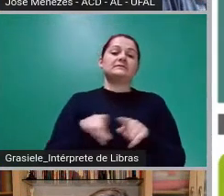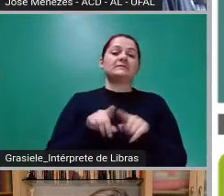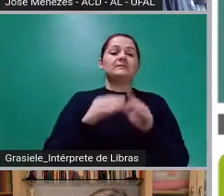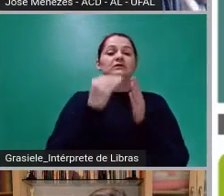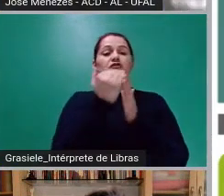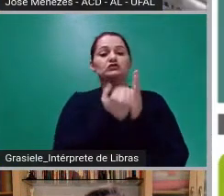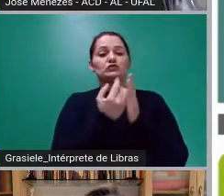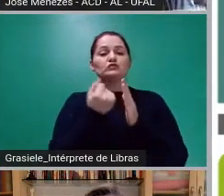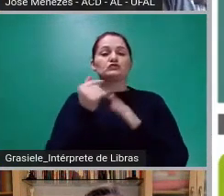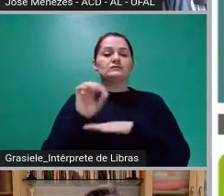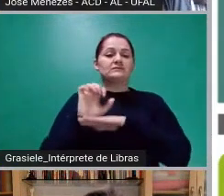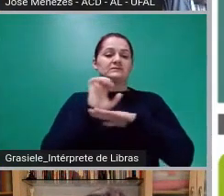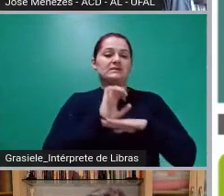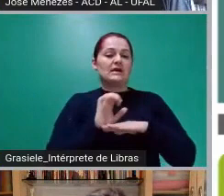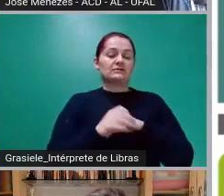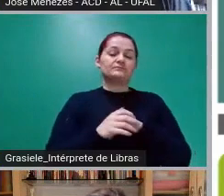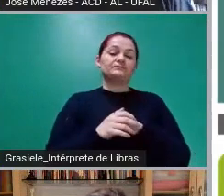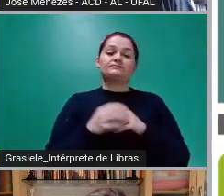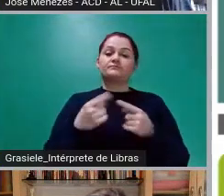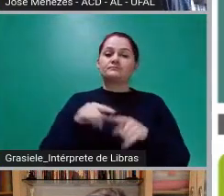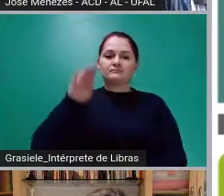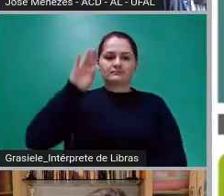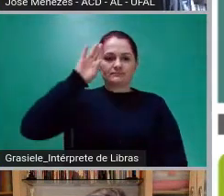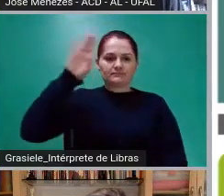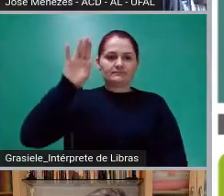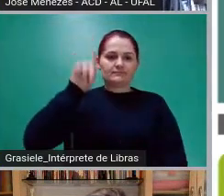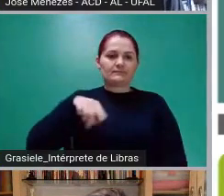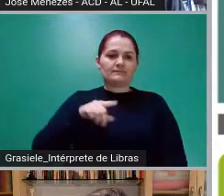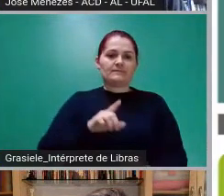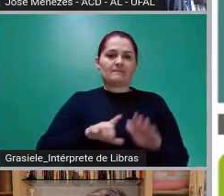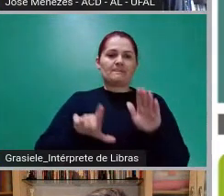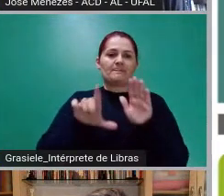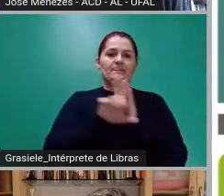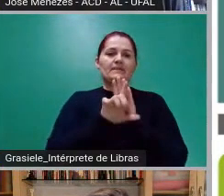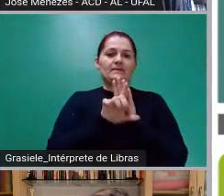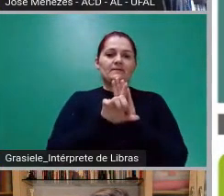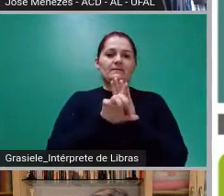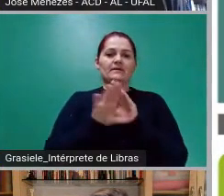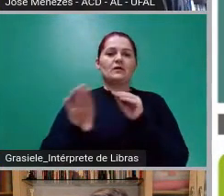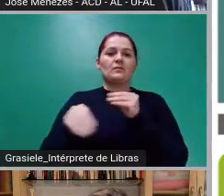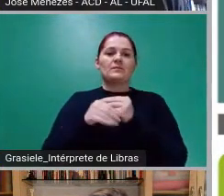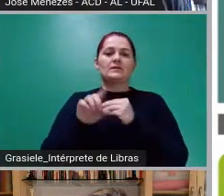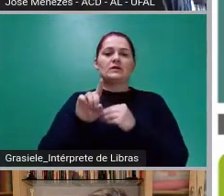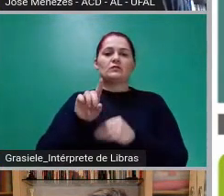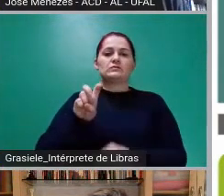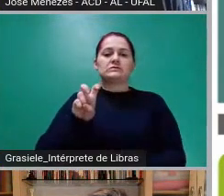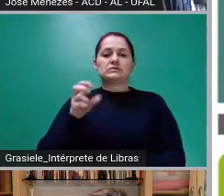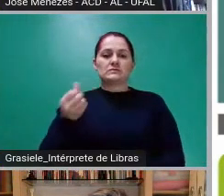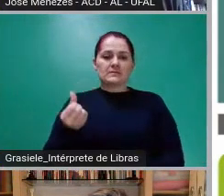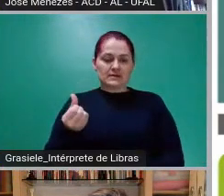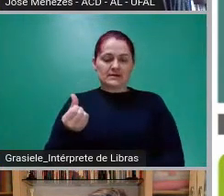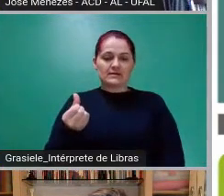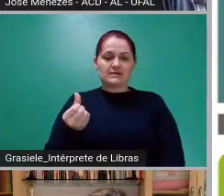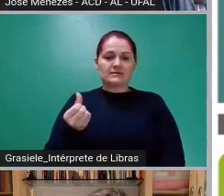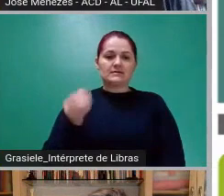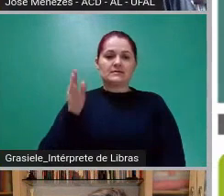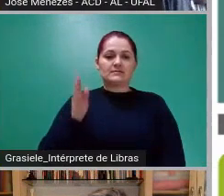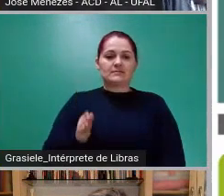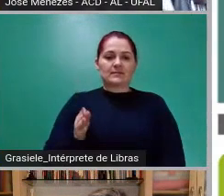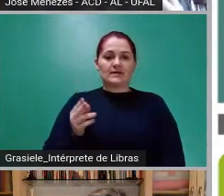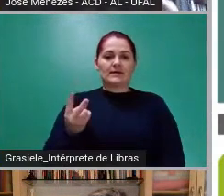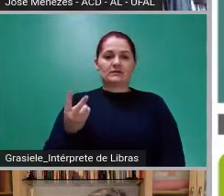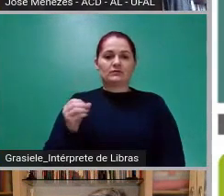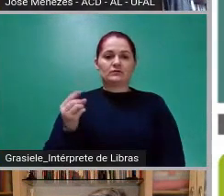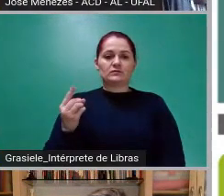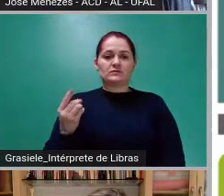tal. E o principal, vem a Lei Complementar 156 de 16. O que essa